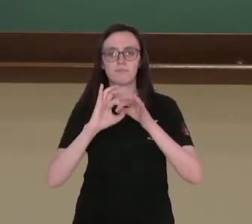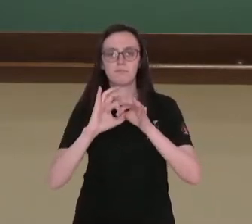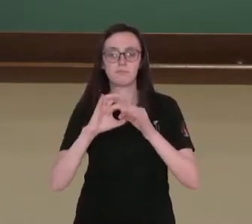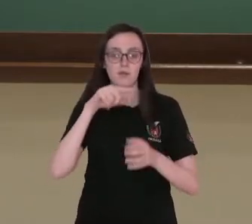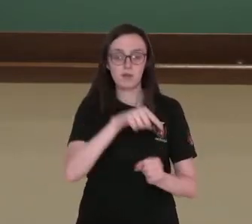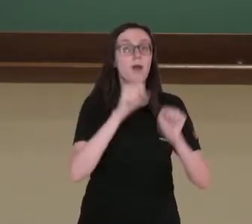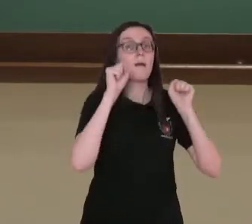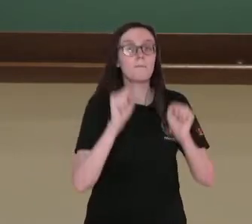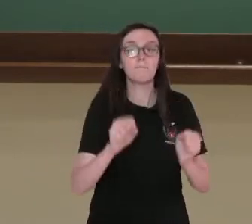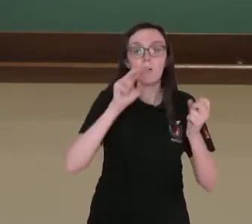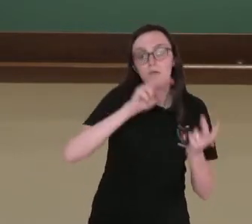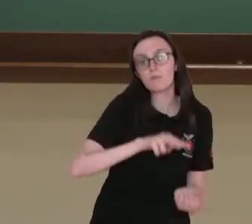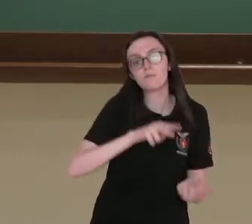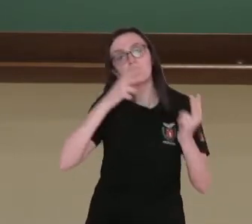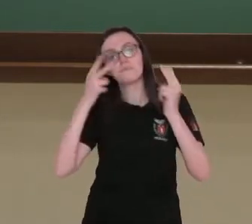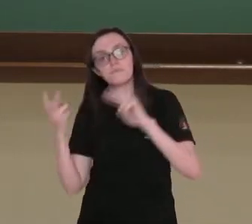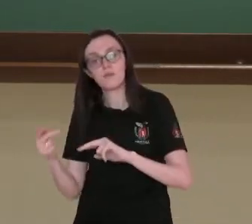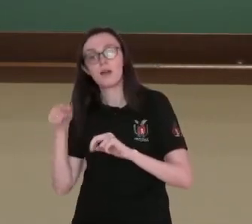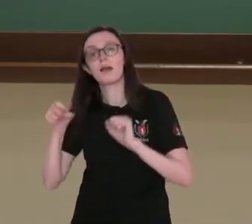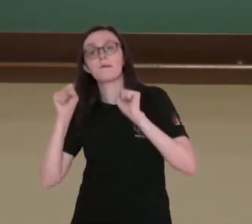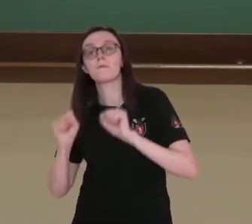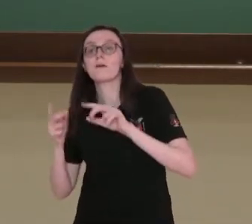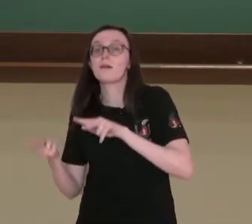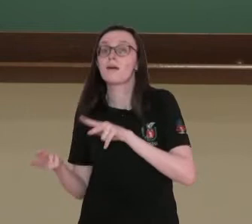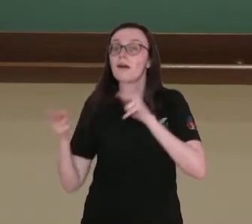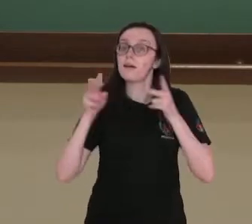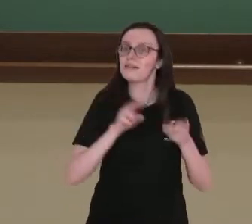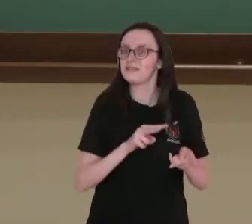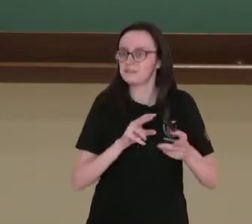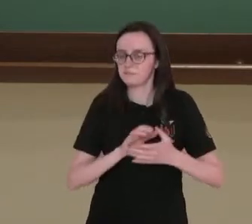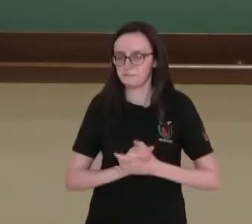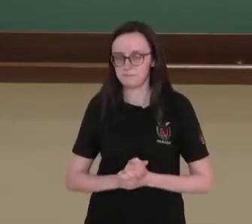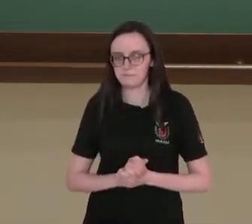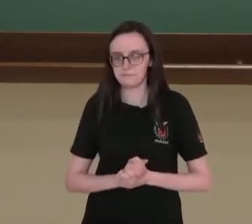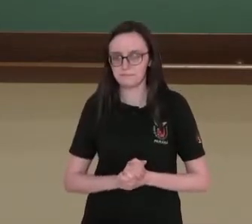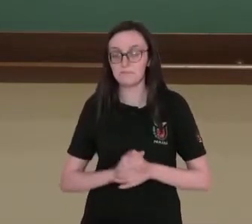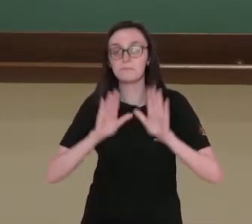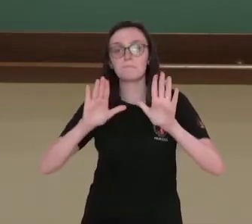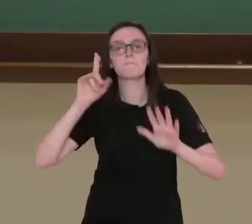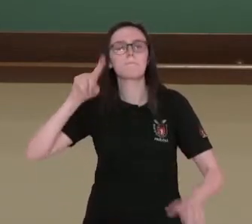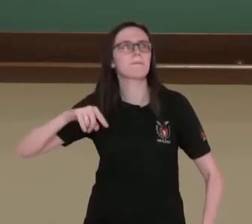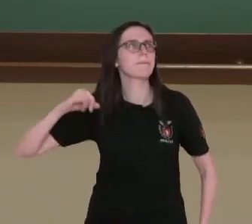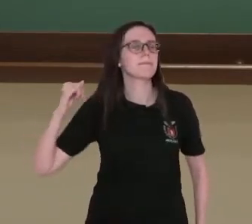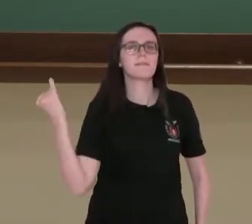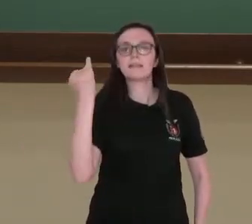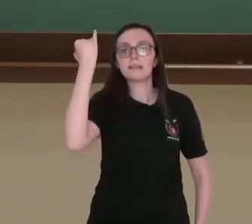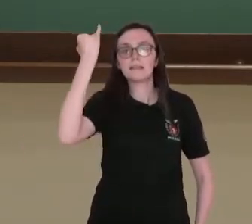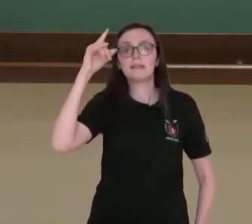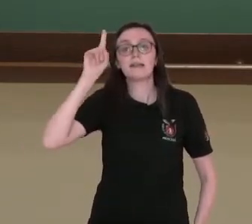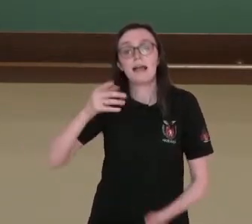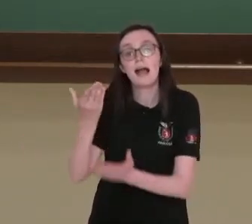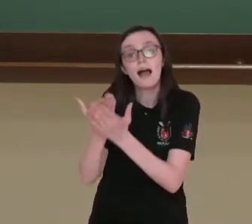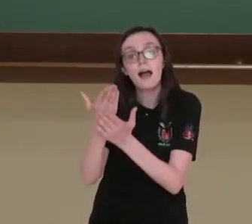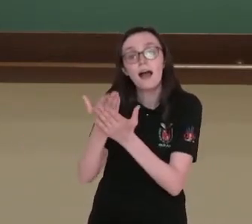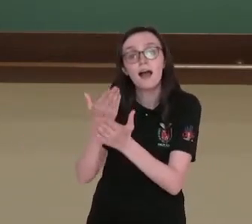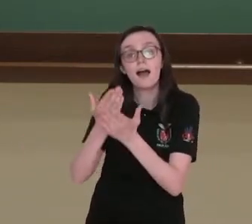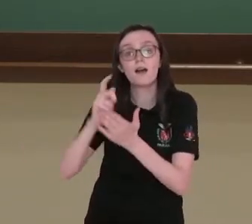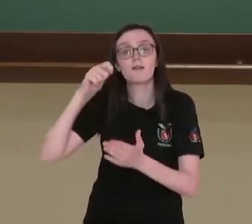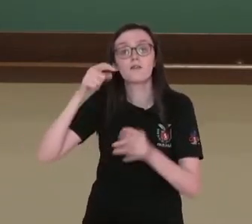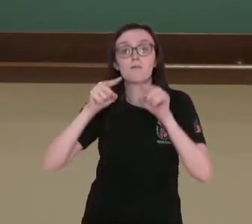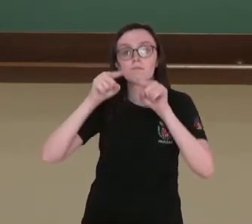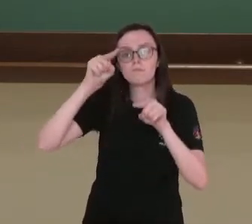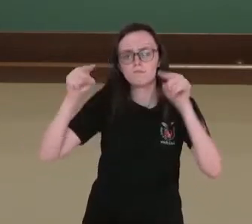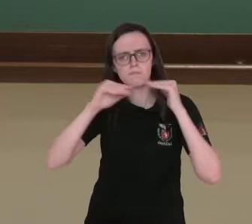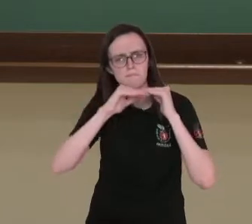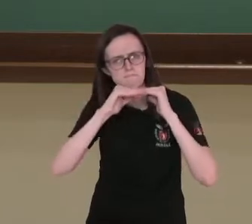virar energia e a energia pode virar matéria. É bem importante, né? É uma aula de nivelamento.